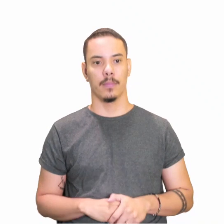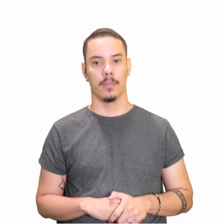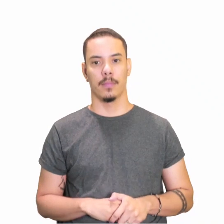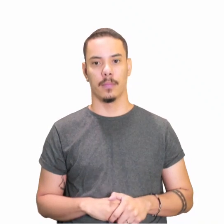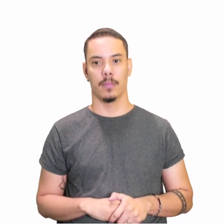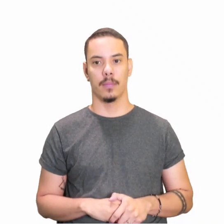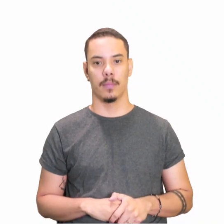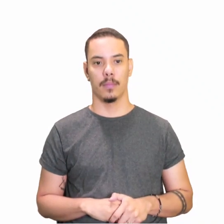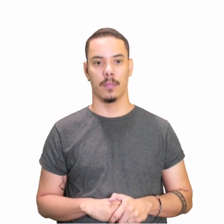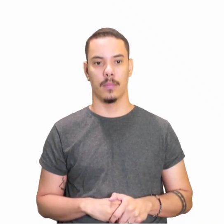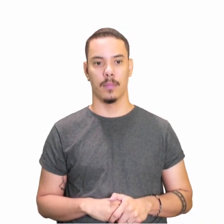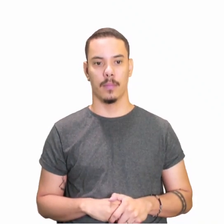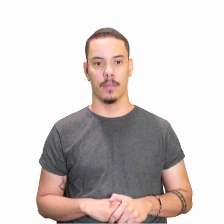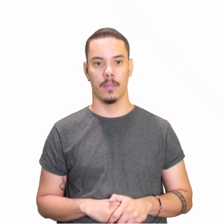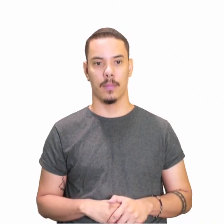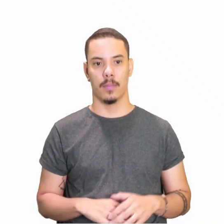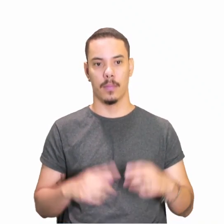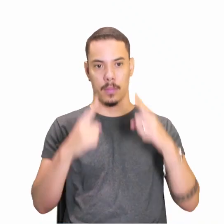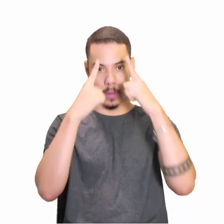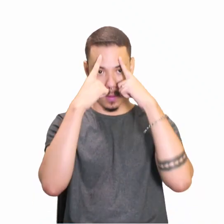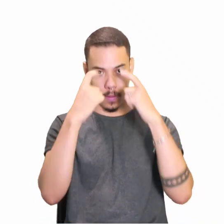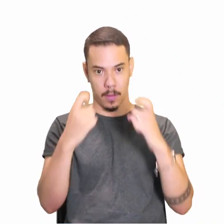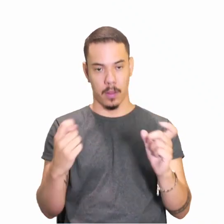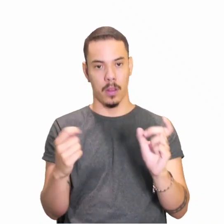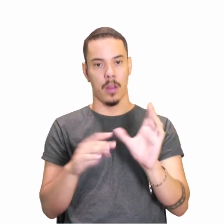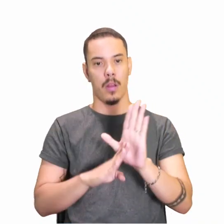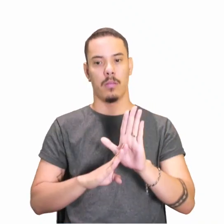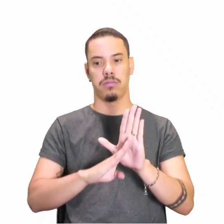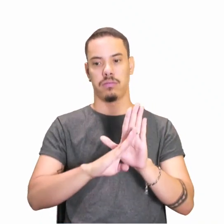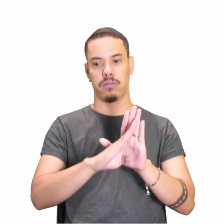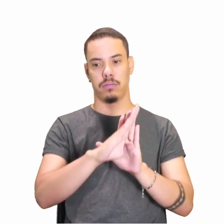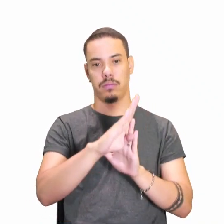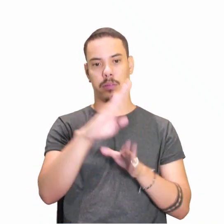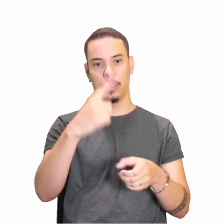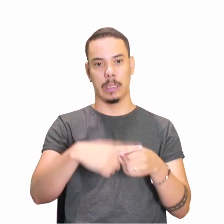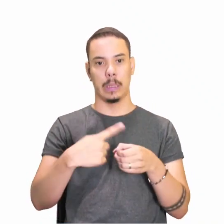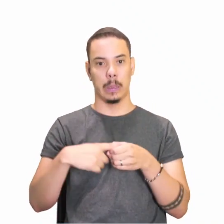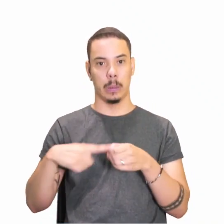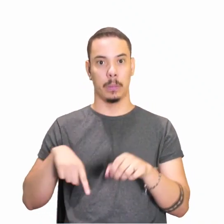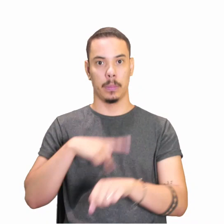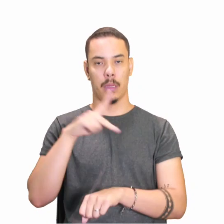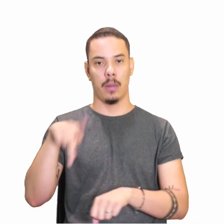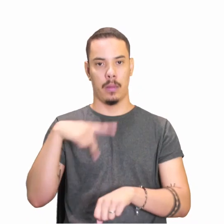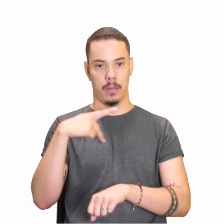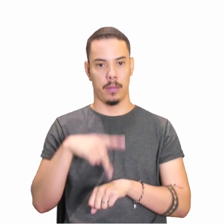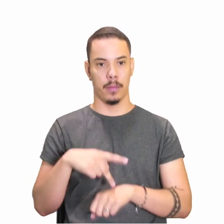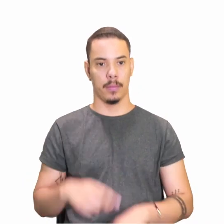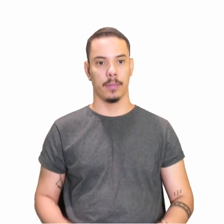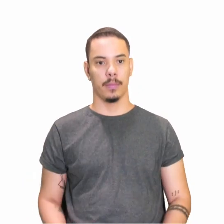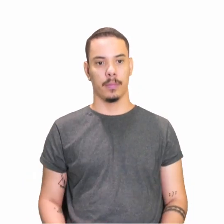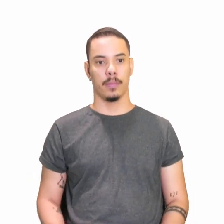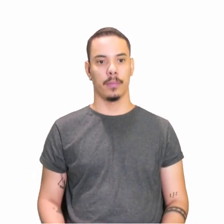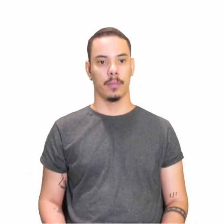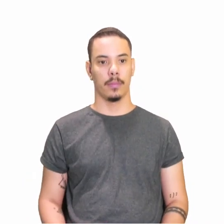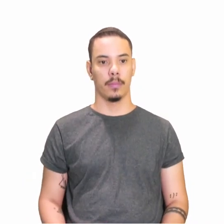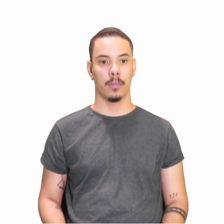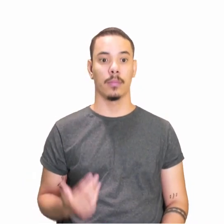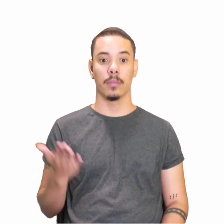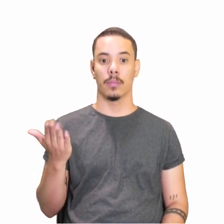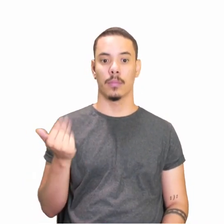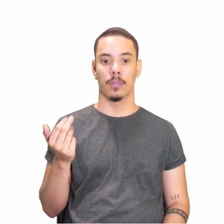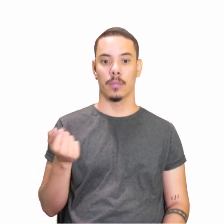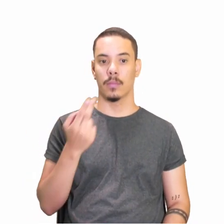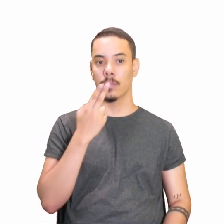Aqui nós temos o seguinte: violência cresce no interior do país. É o Olha tema. O título. Vai passando